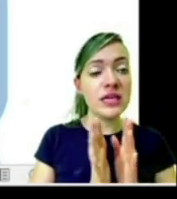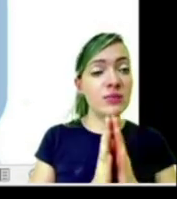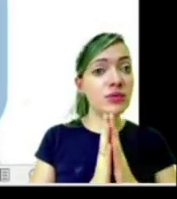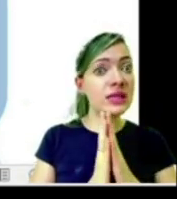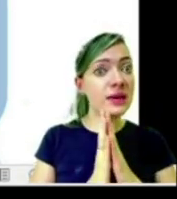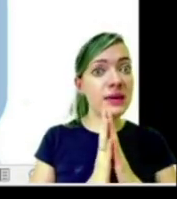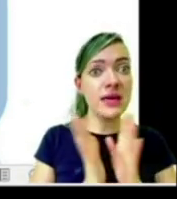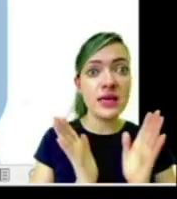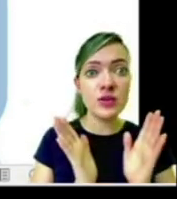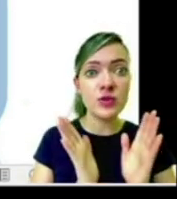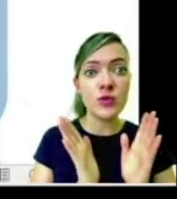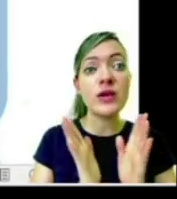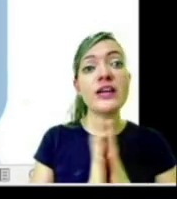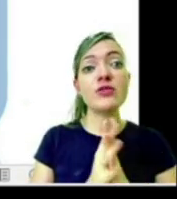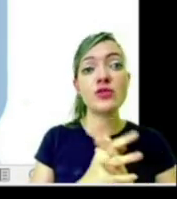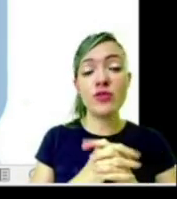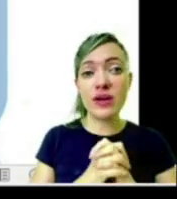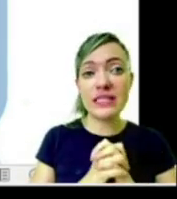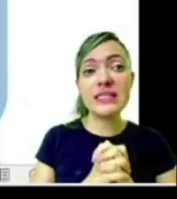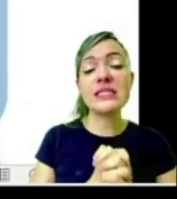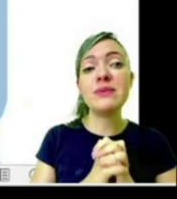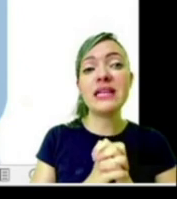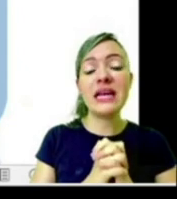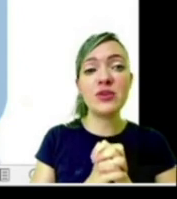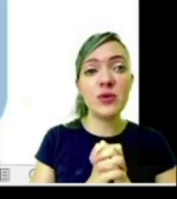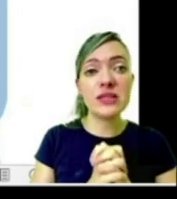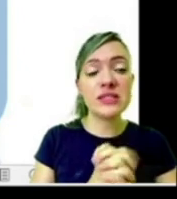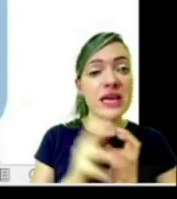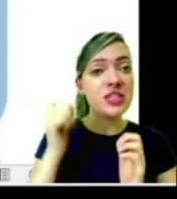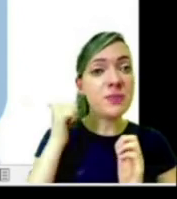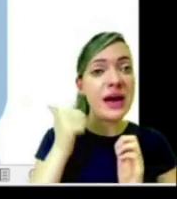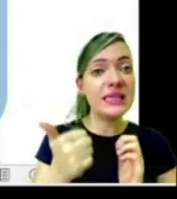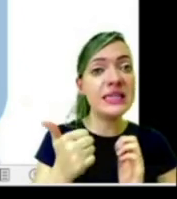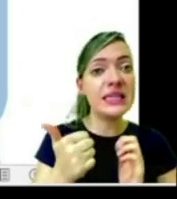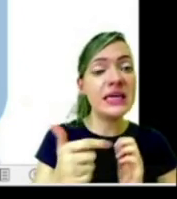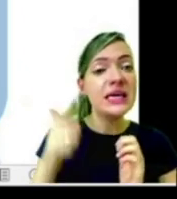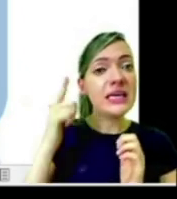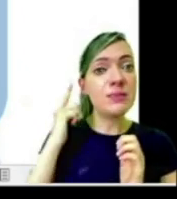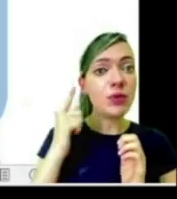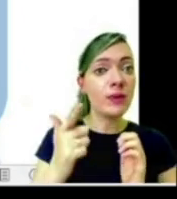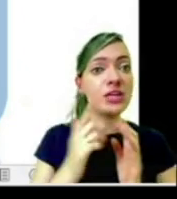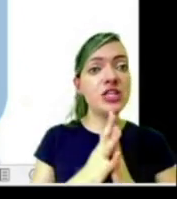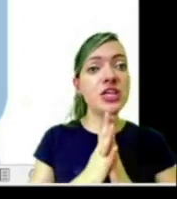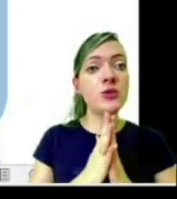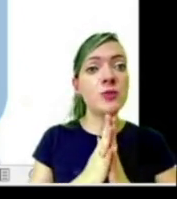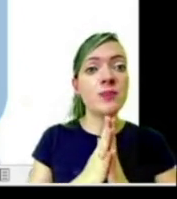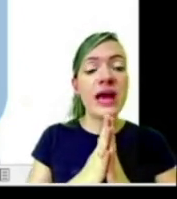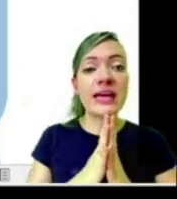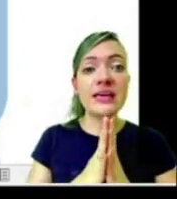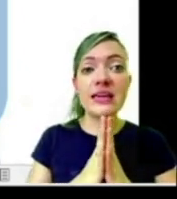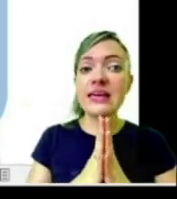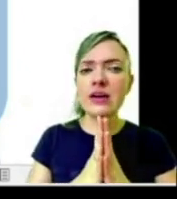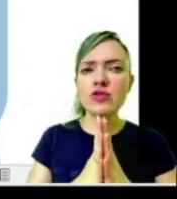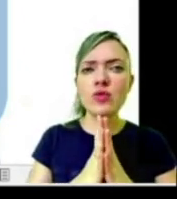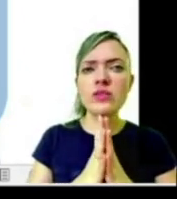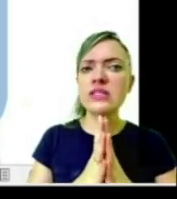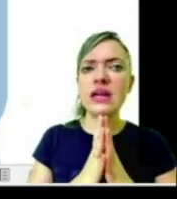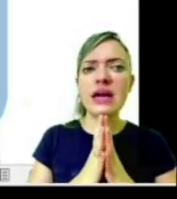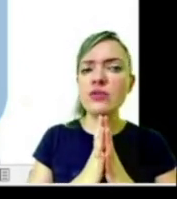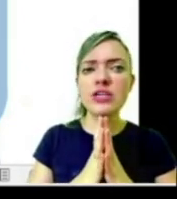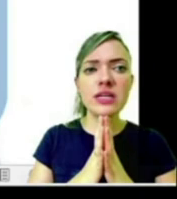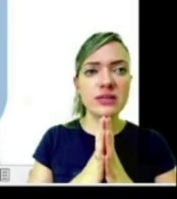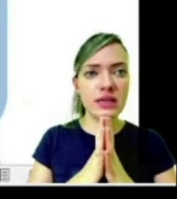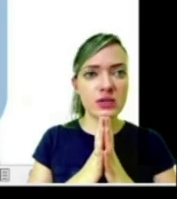provocaram um desequilíbrio tremendo. É, eu estou falando das mineradoras de Mariana e Brumadinho. Aquilo ali causou